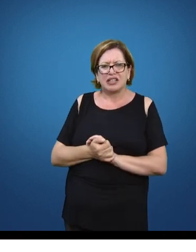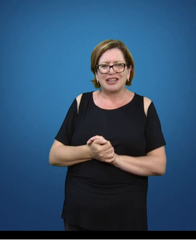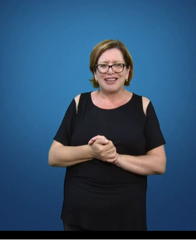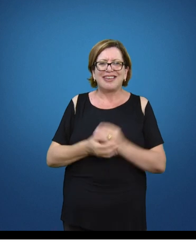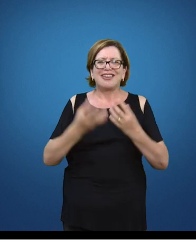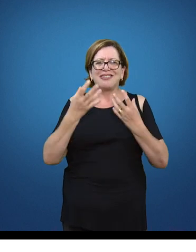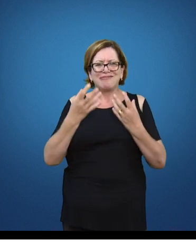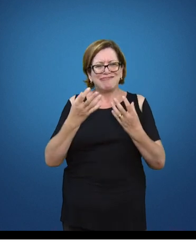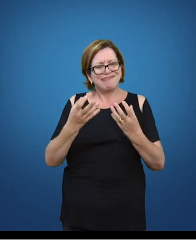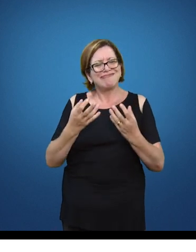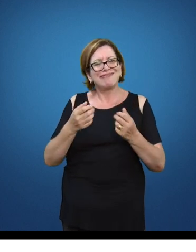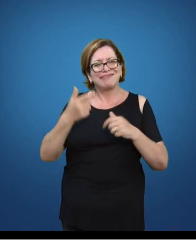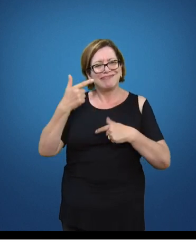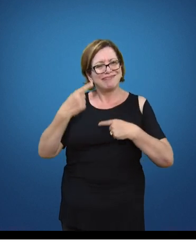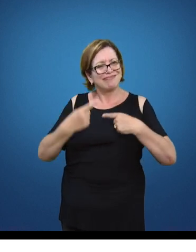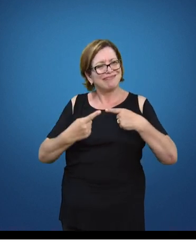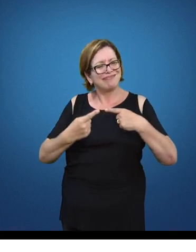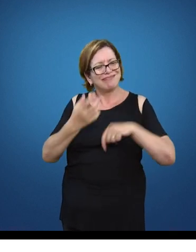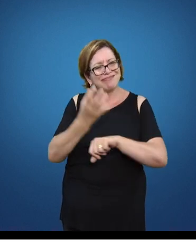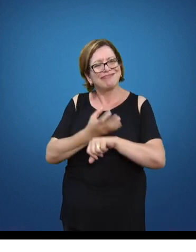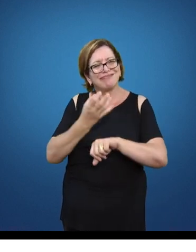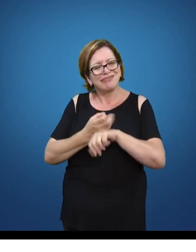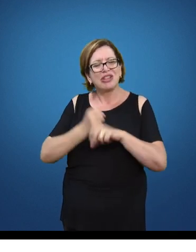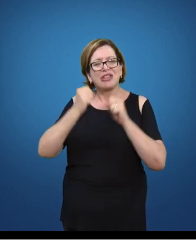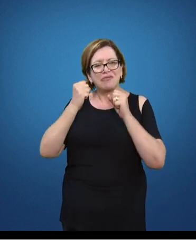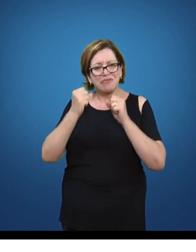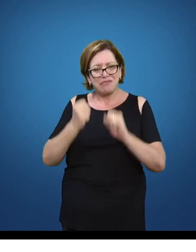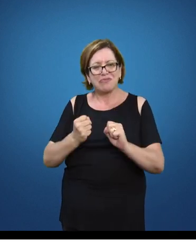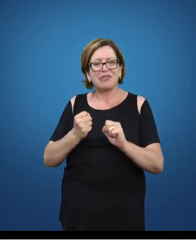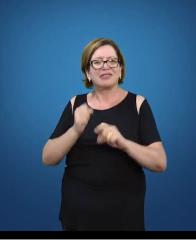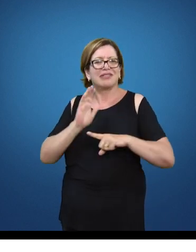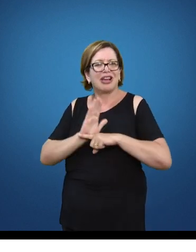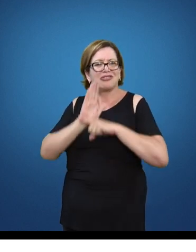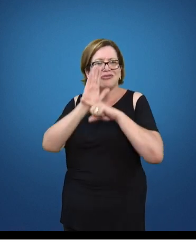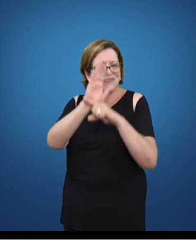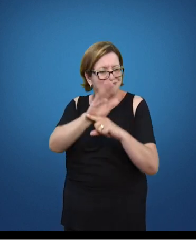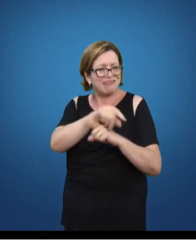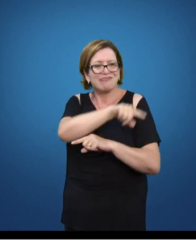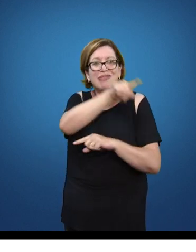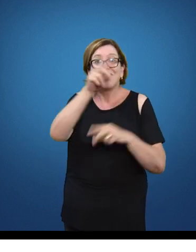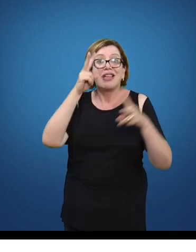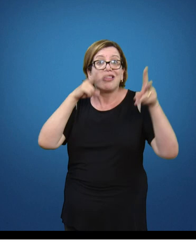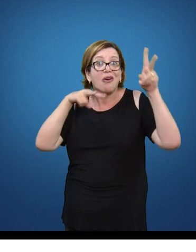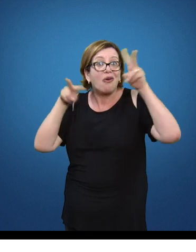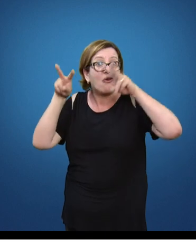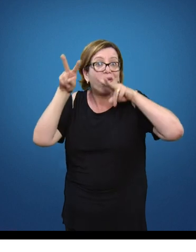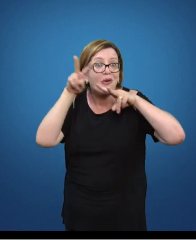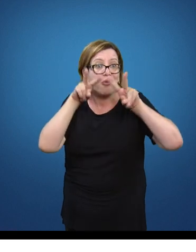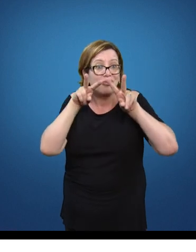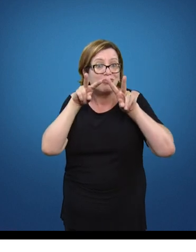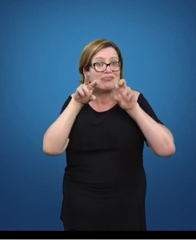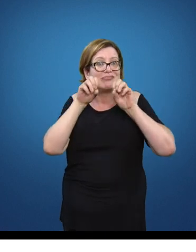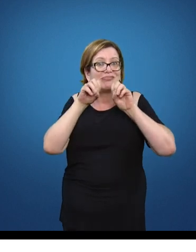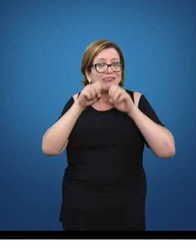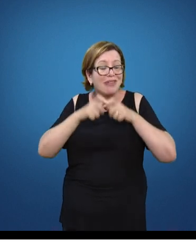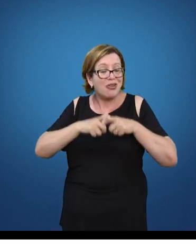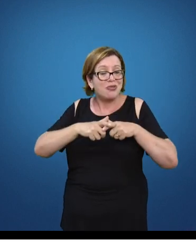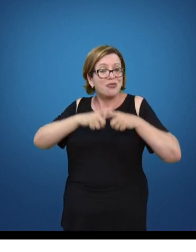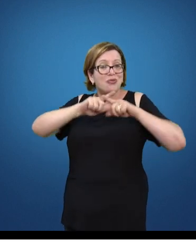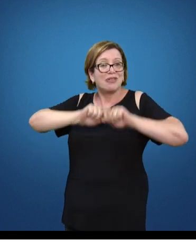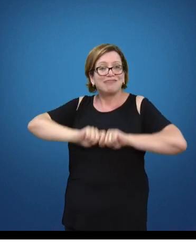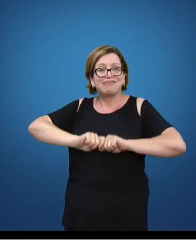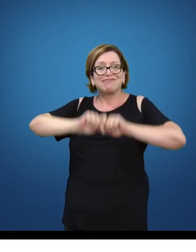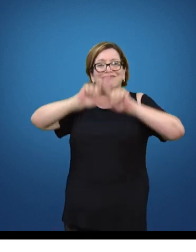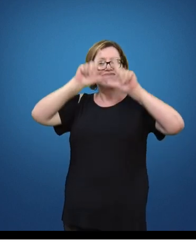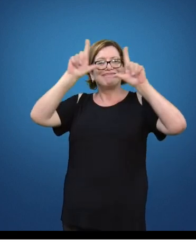política educacional possa ajudá-los a olhar para a educação com mais amplitude e